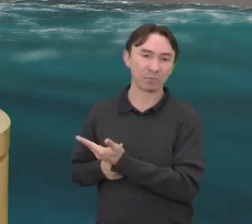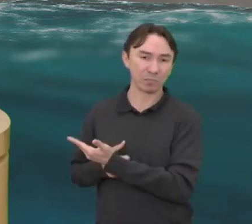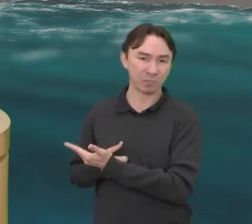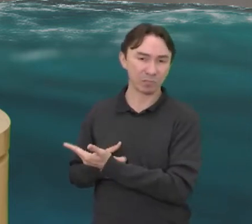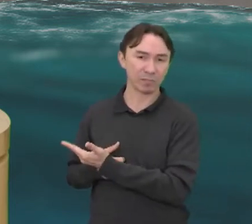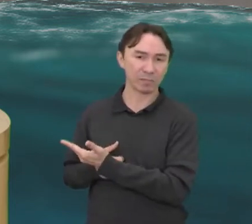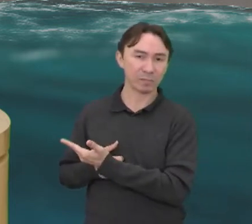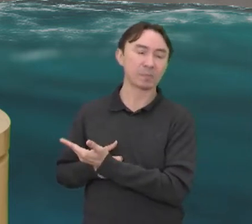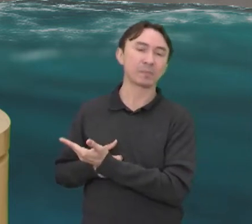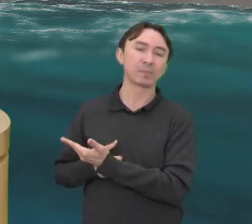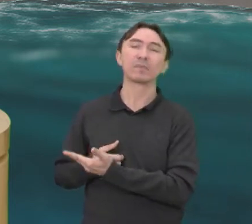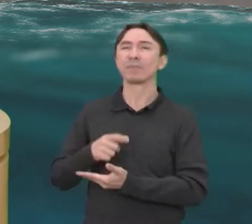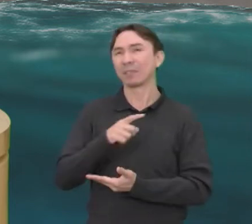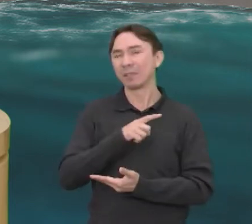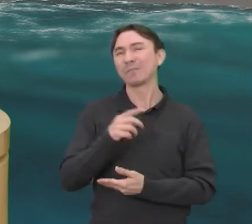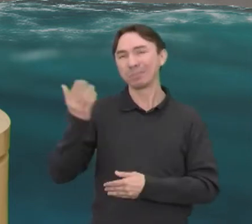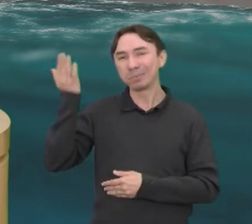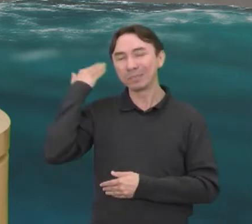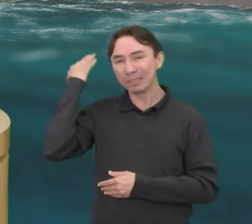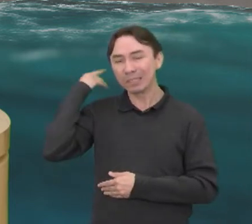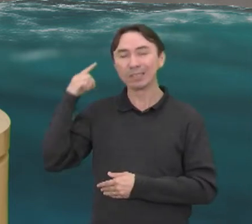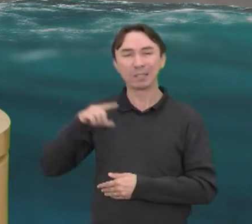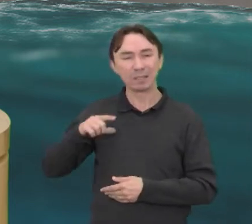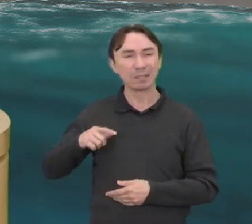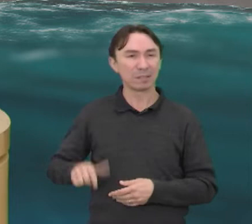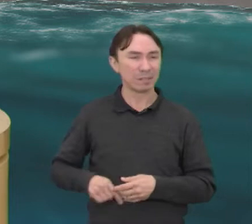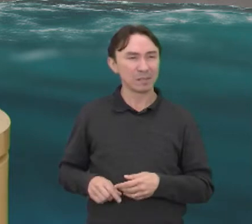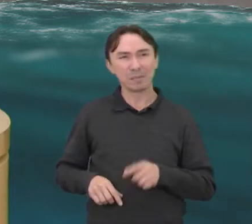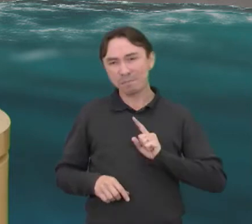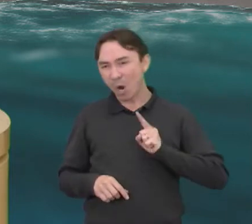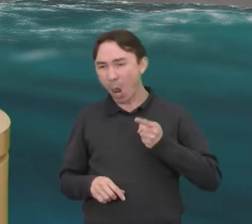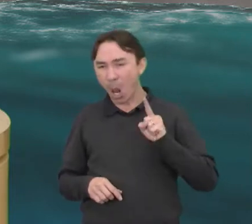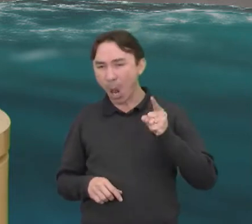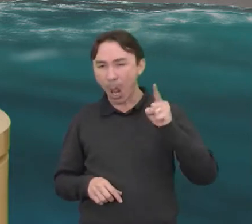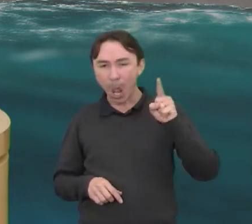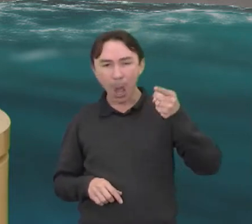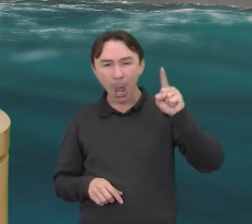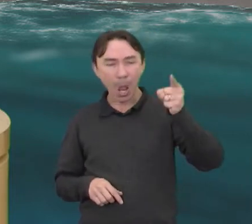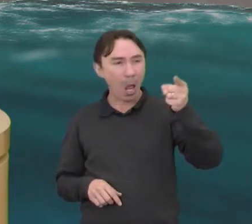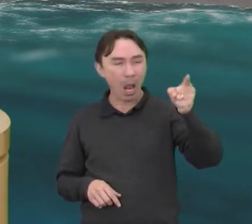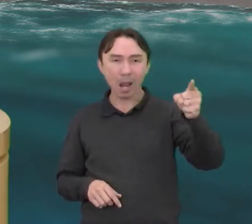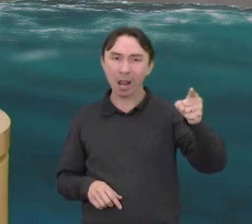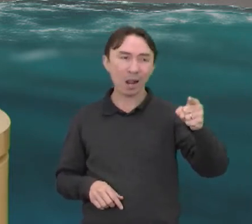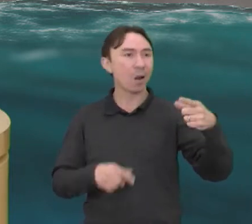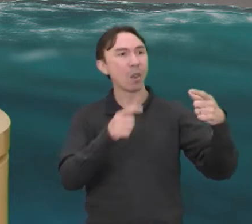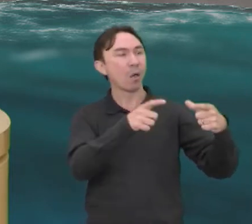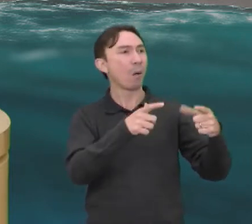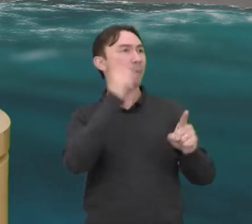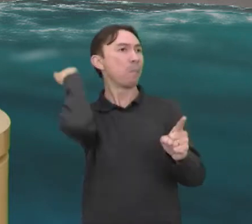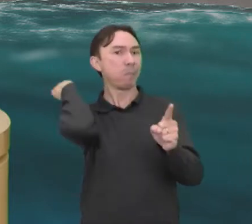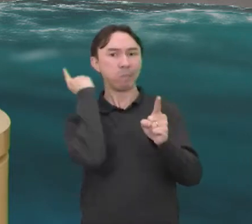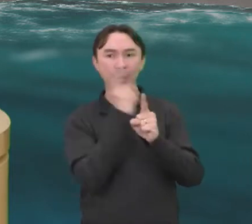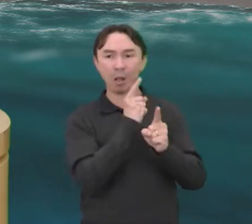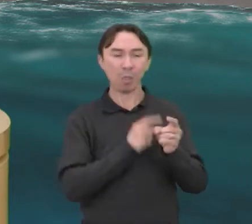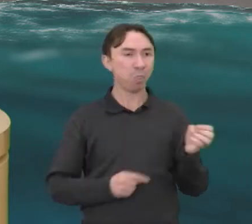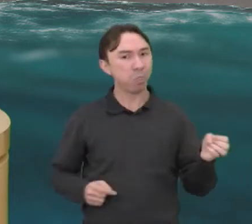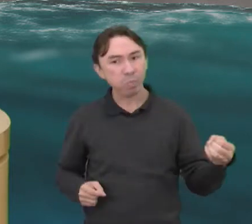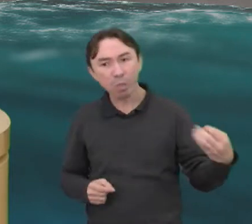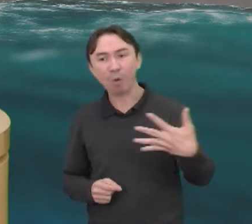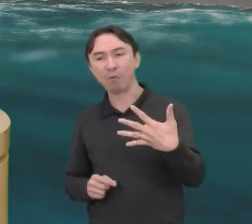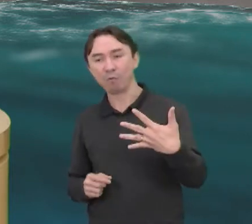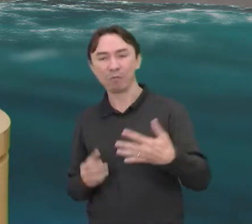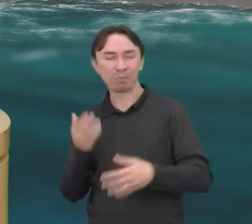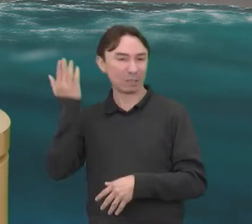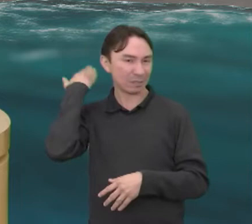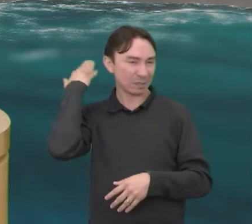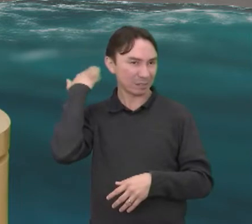às grandes navegações, né, aos descobrimentos ou então as conquistas, né, que os europeus foram fazendo